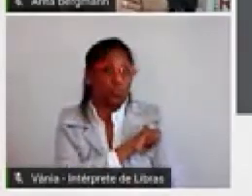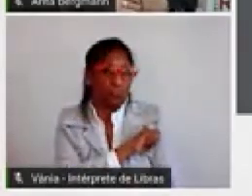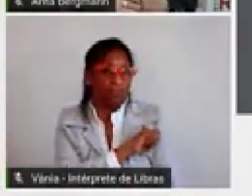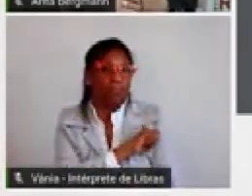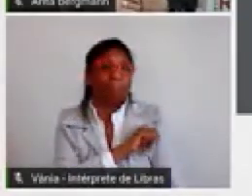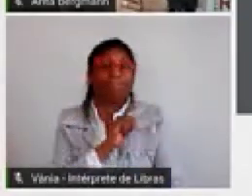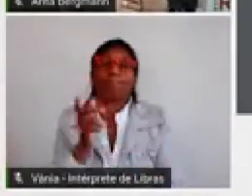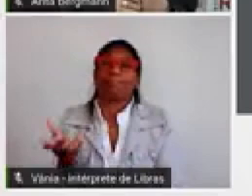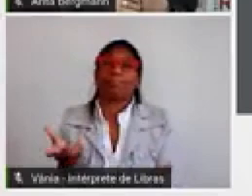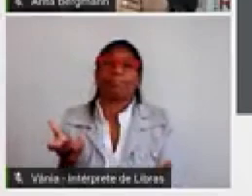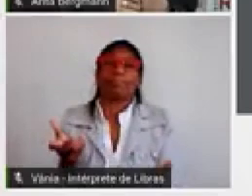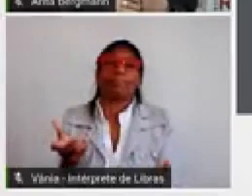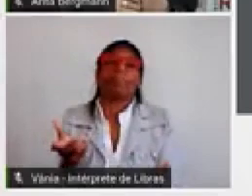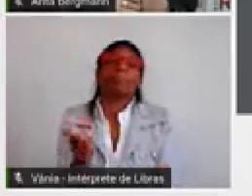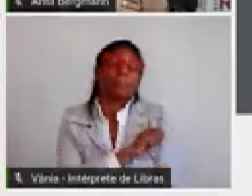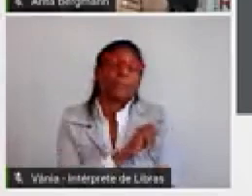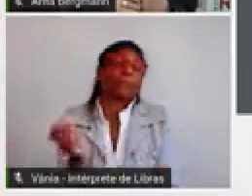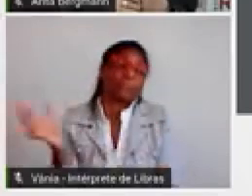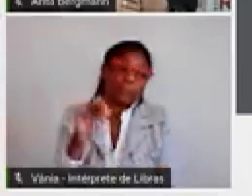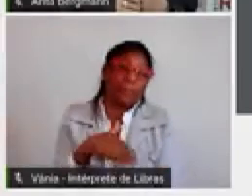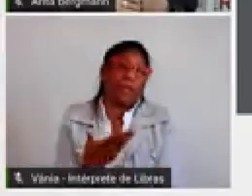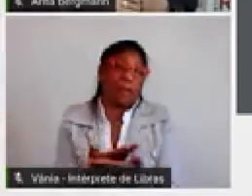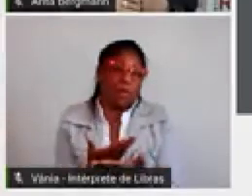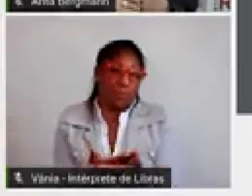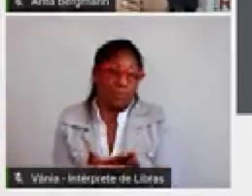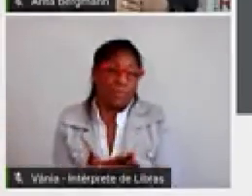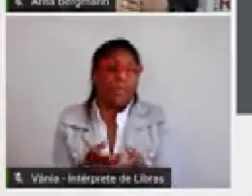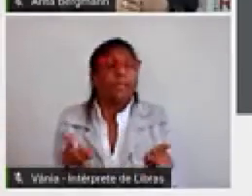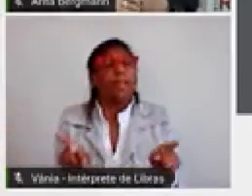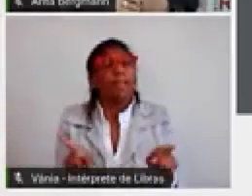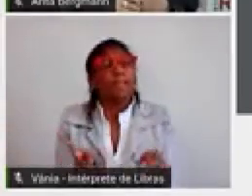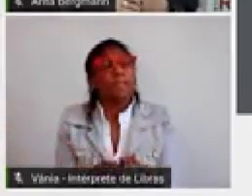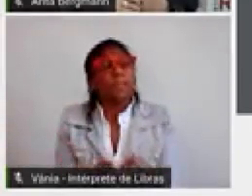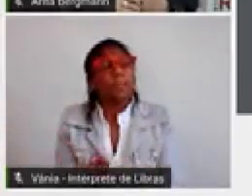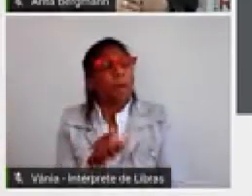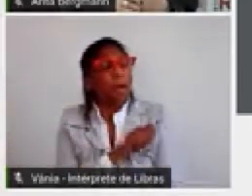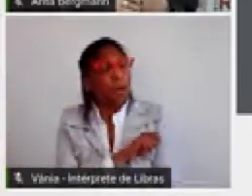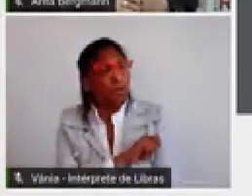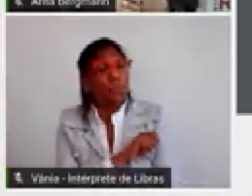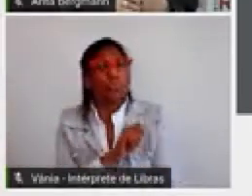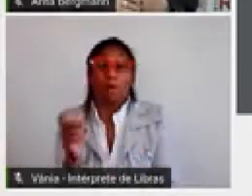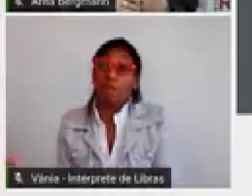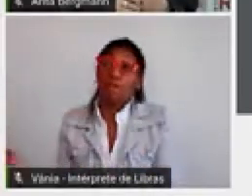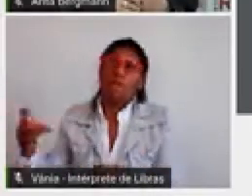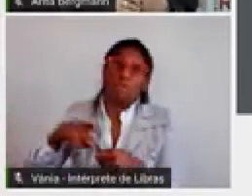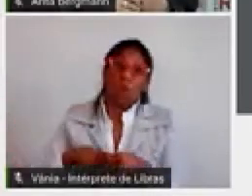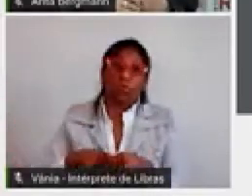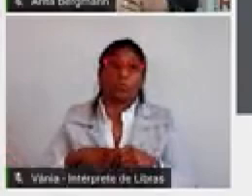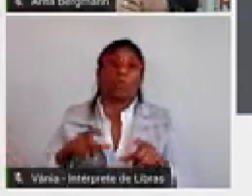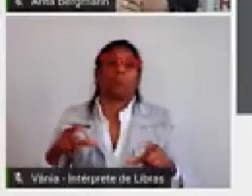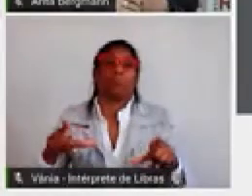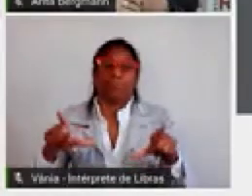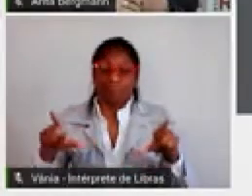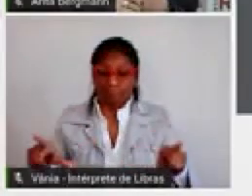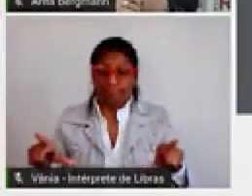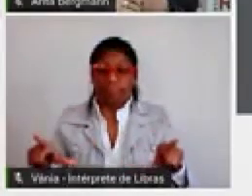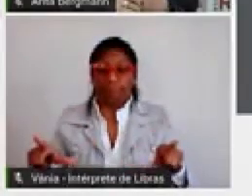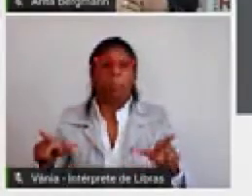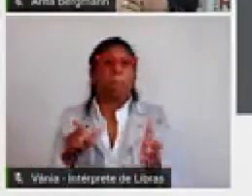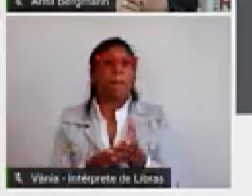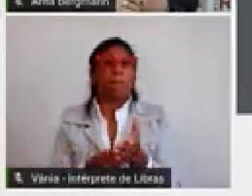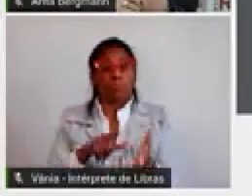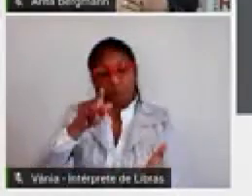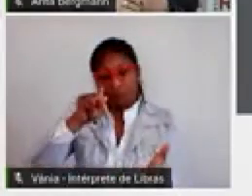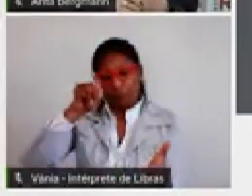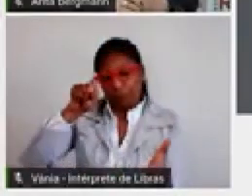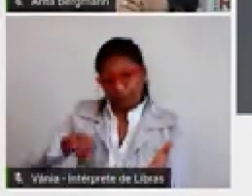também aos alunos. Alunos retornarão com autorização pelos responsáveis, com termo de responsabilidade sobre a